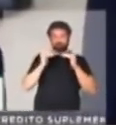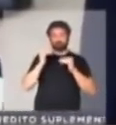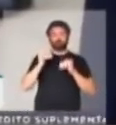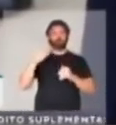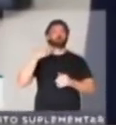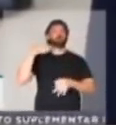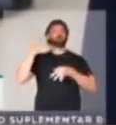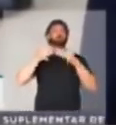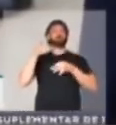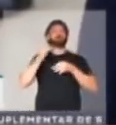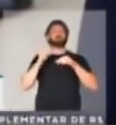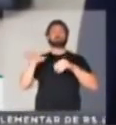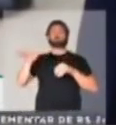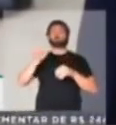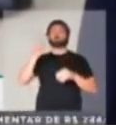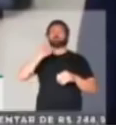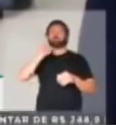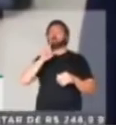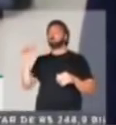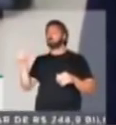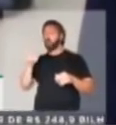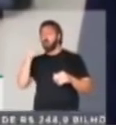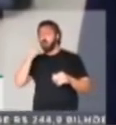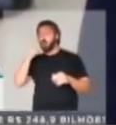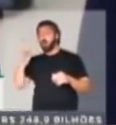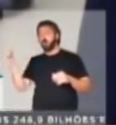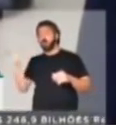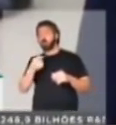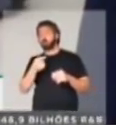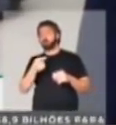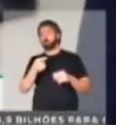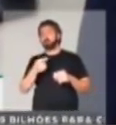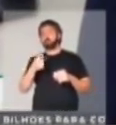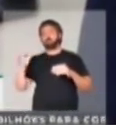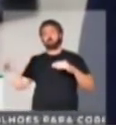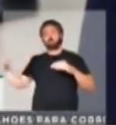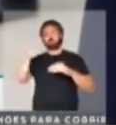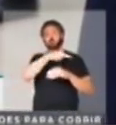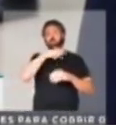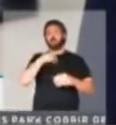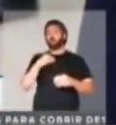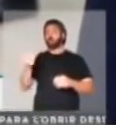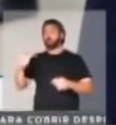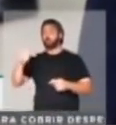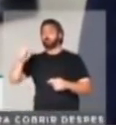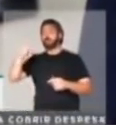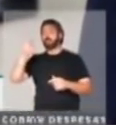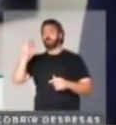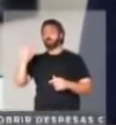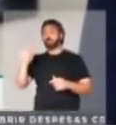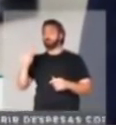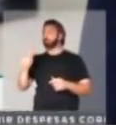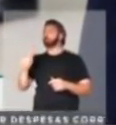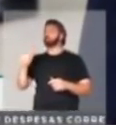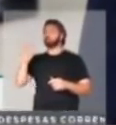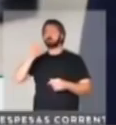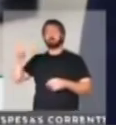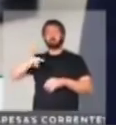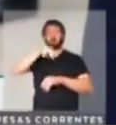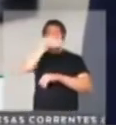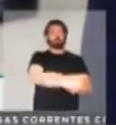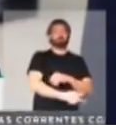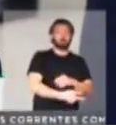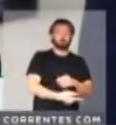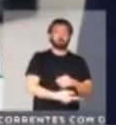juiz chama o capitão do time dos Estados Unidos e fala para ele: cai na área que eu vou dar o pênalti. O capitão dos Estados Unidos cai